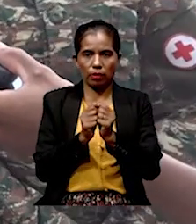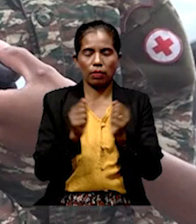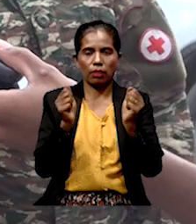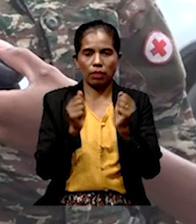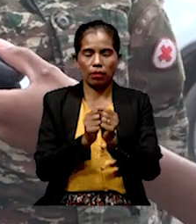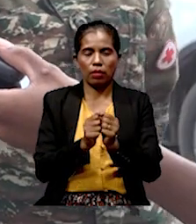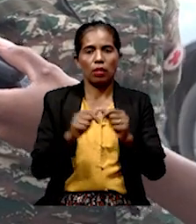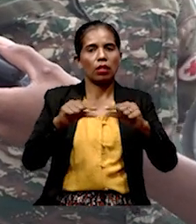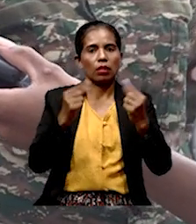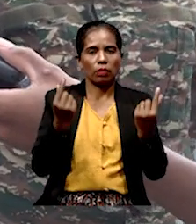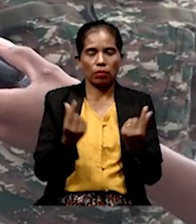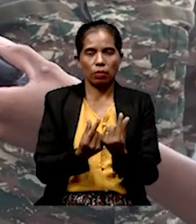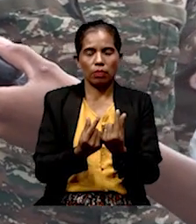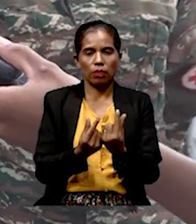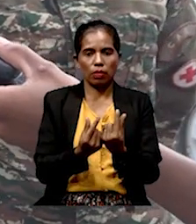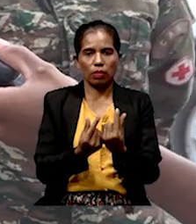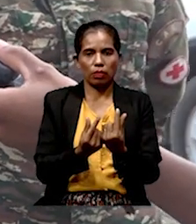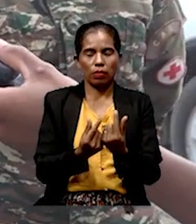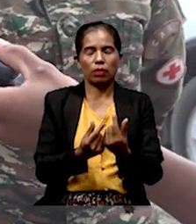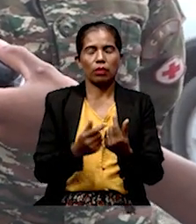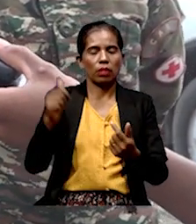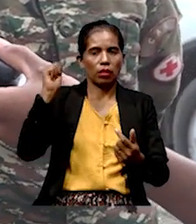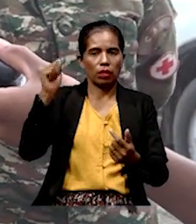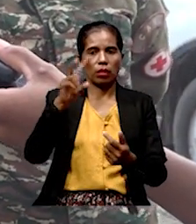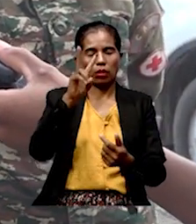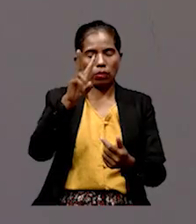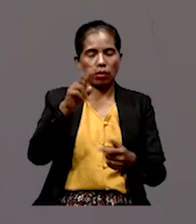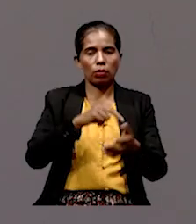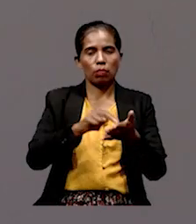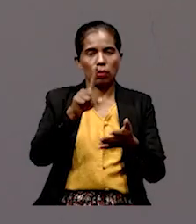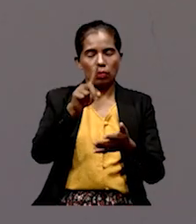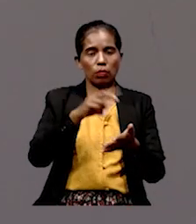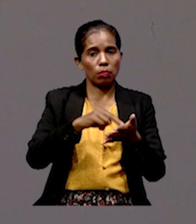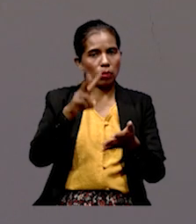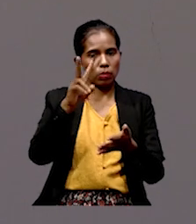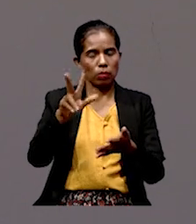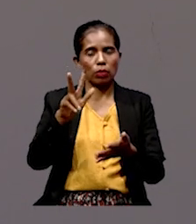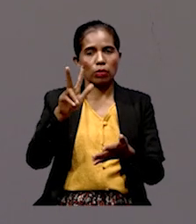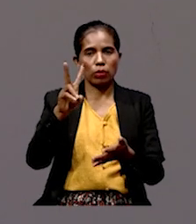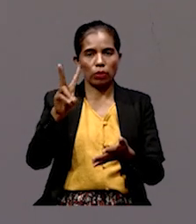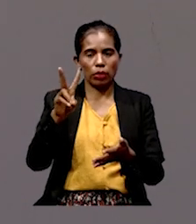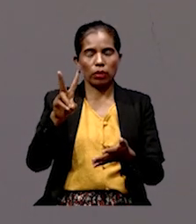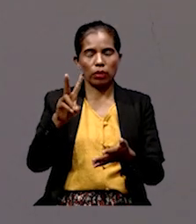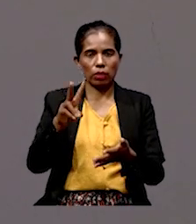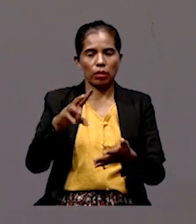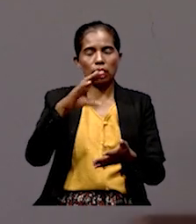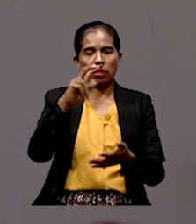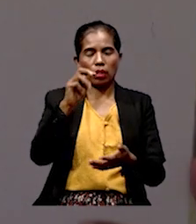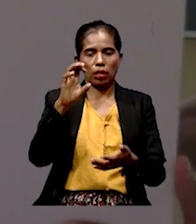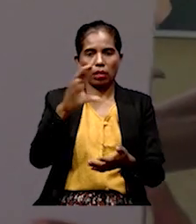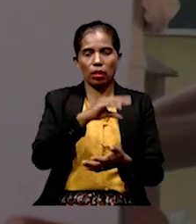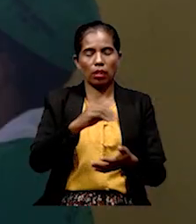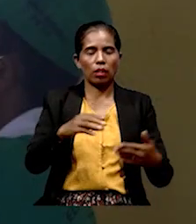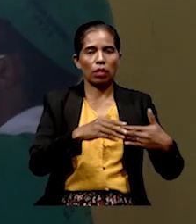parte equipa sucesso, os candidatos na Iroé, número 1 e número 2, e inclui CNE STAE, Brigadeiro Sirehoto, e autoridade